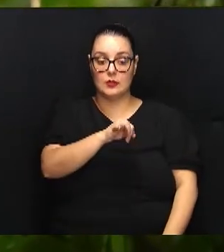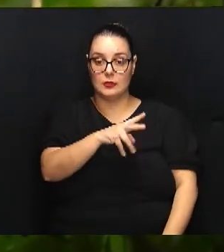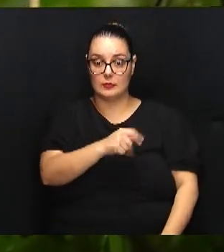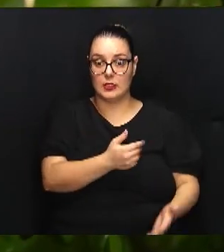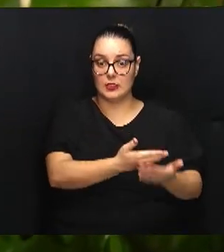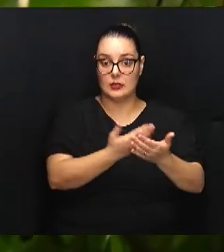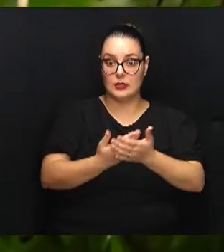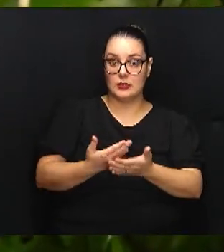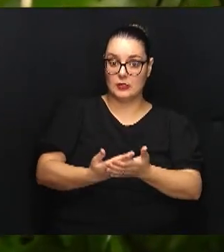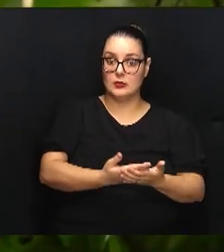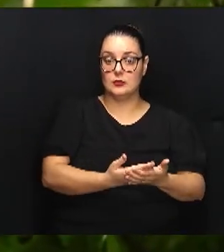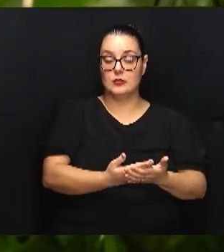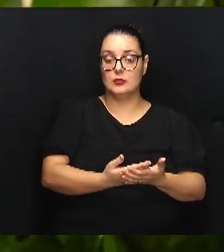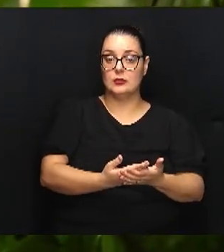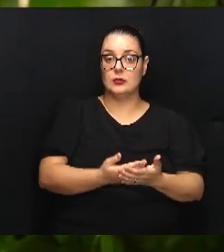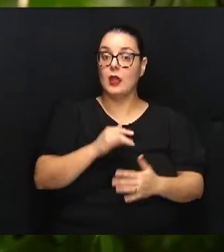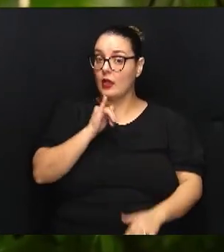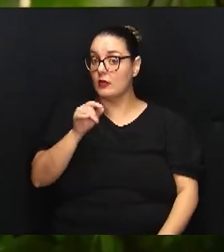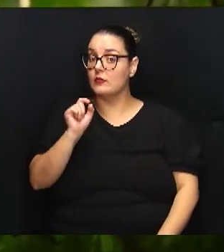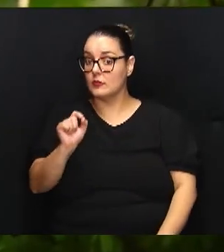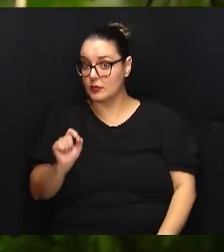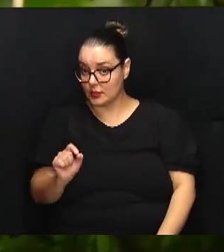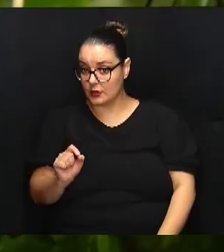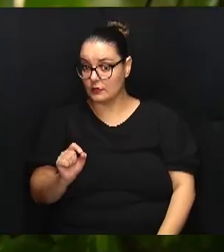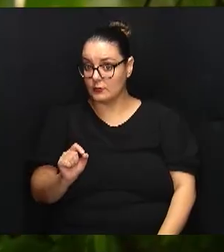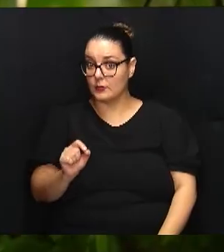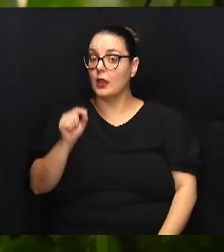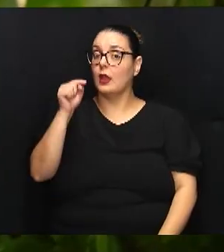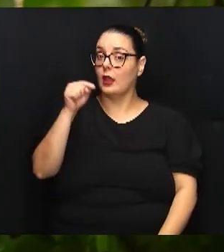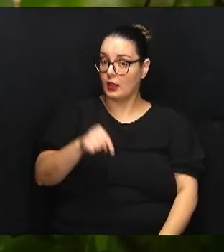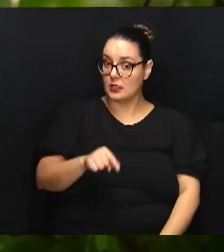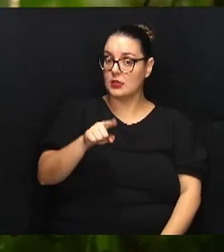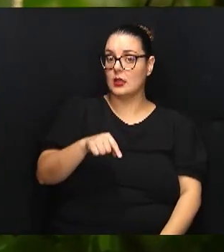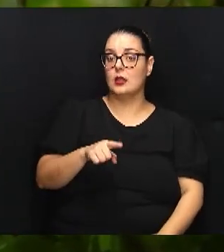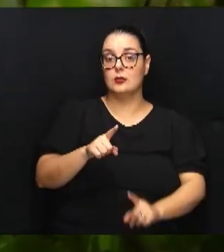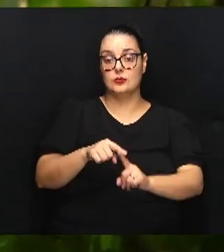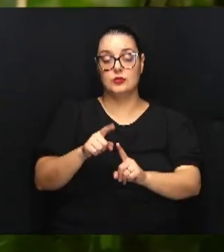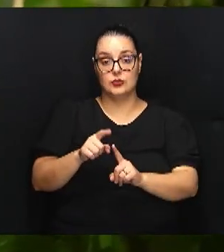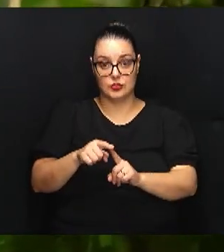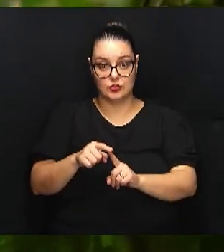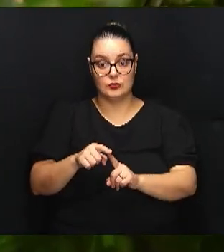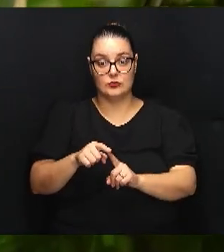de especialistas em primatas da IUCN, afirma que